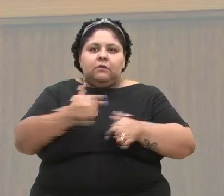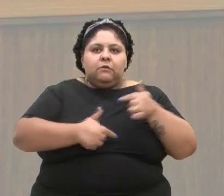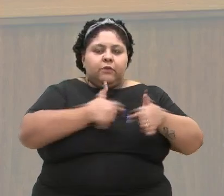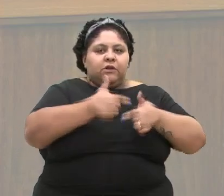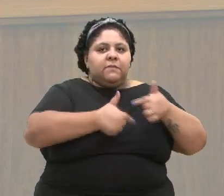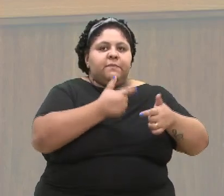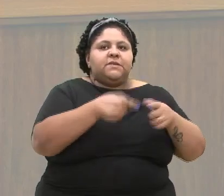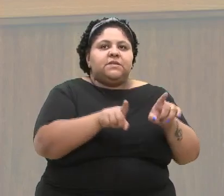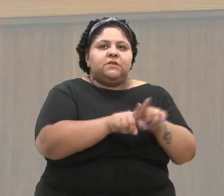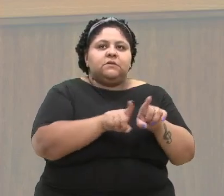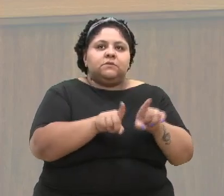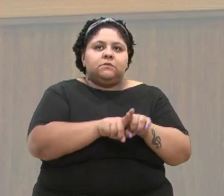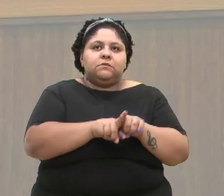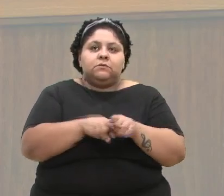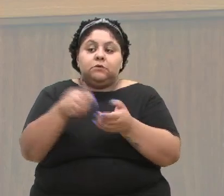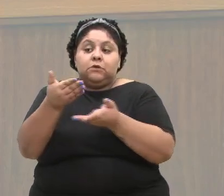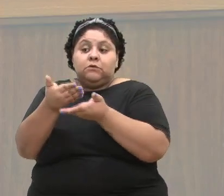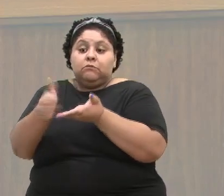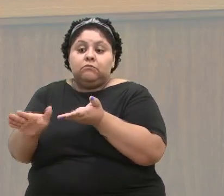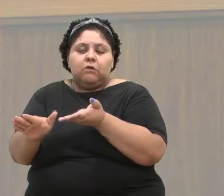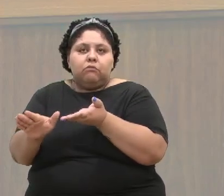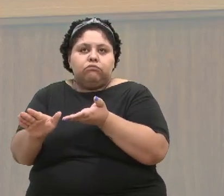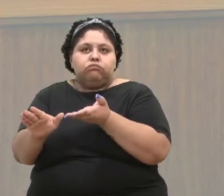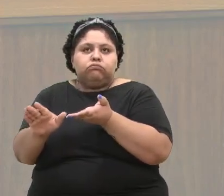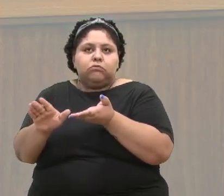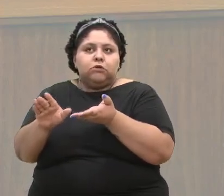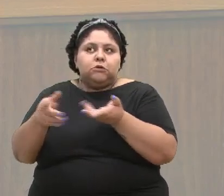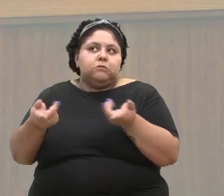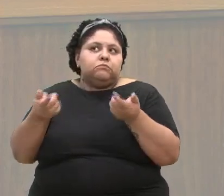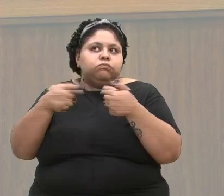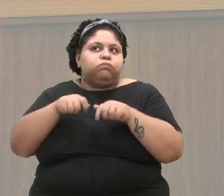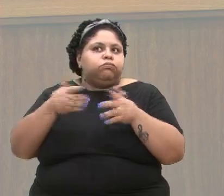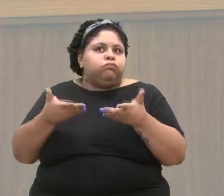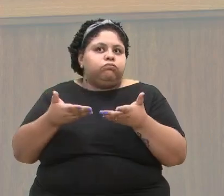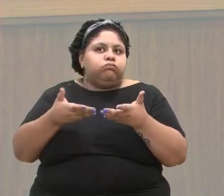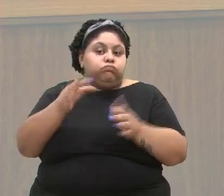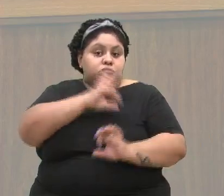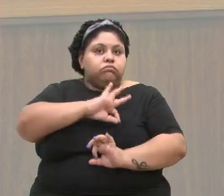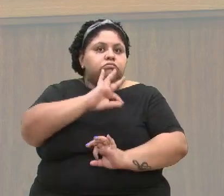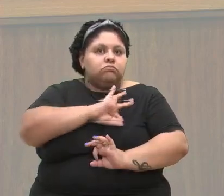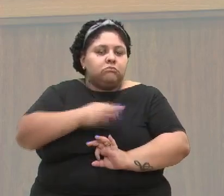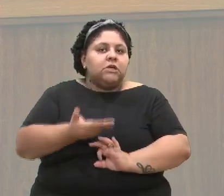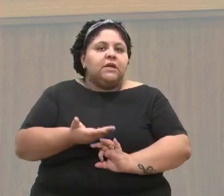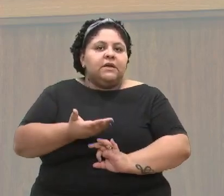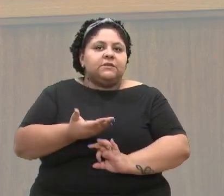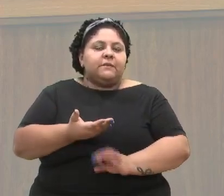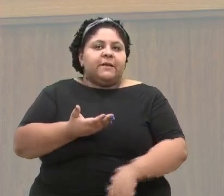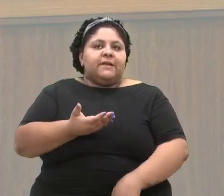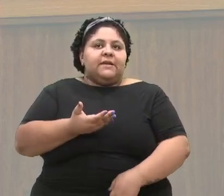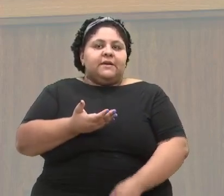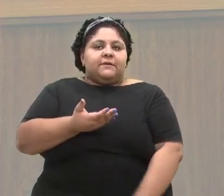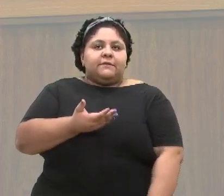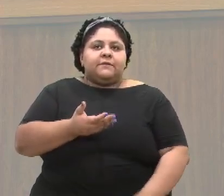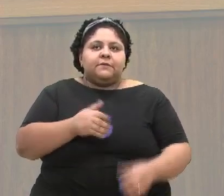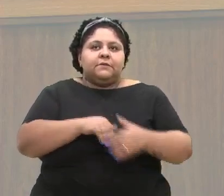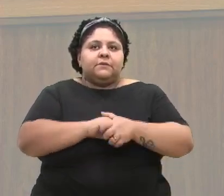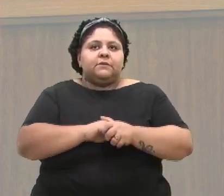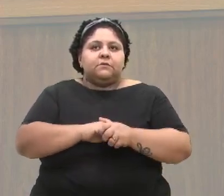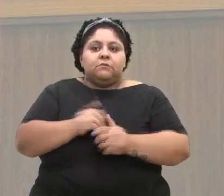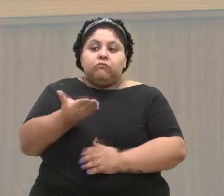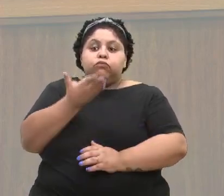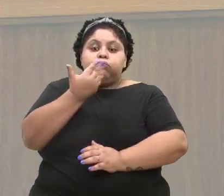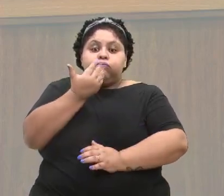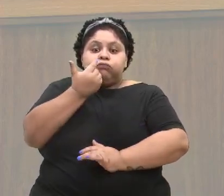não perca a sua possibilidade de remuneração, tenha como continuar se